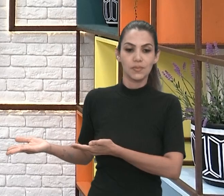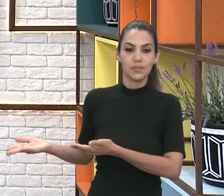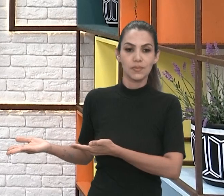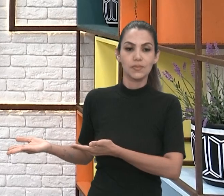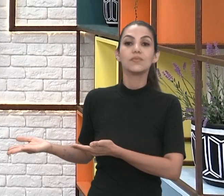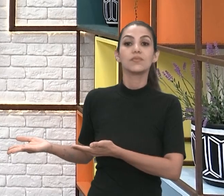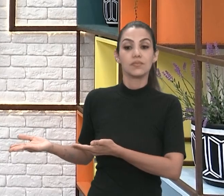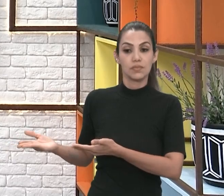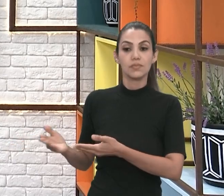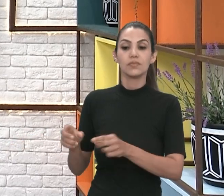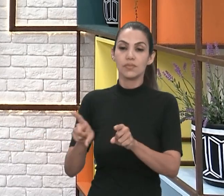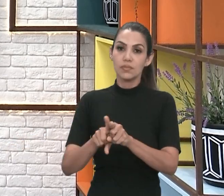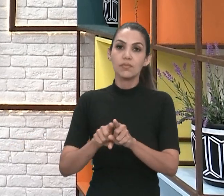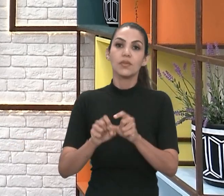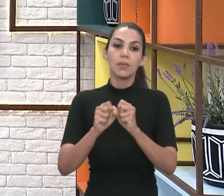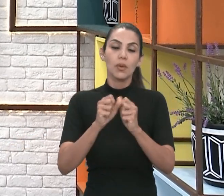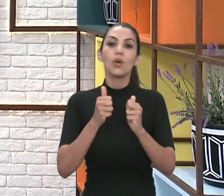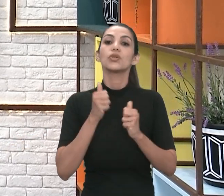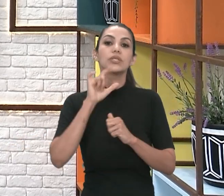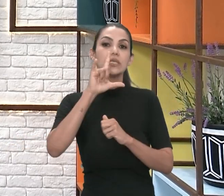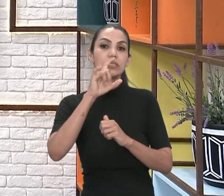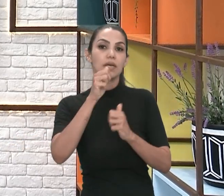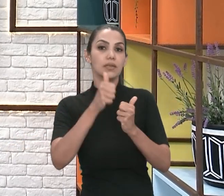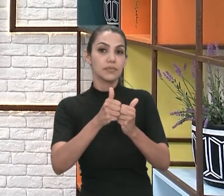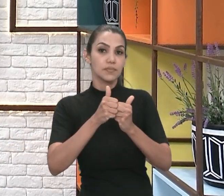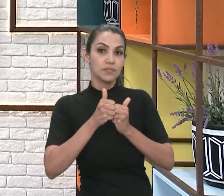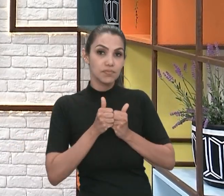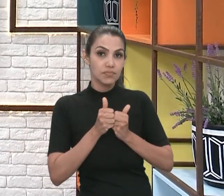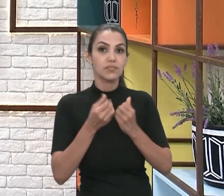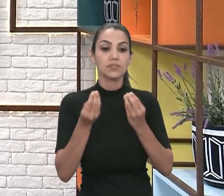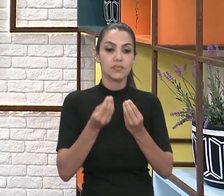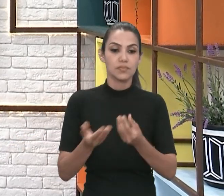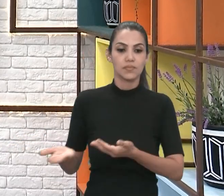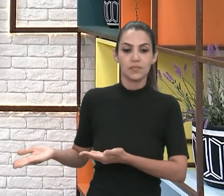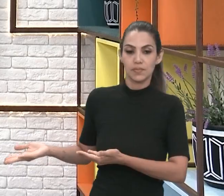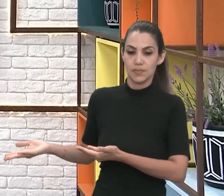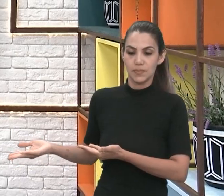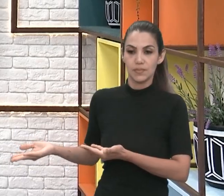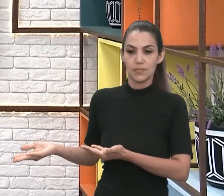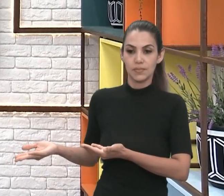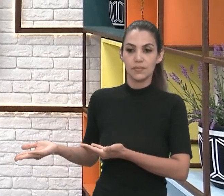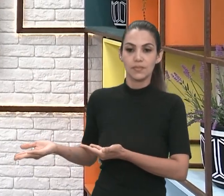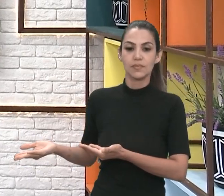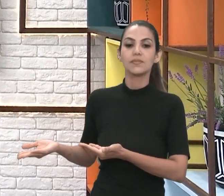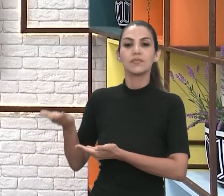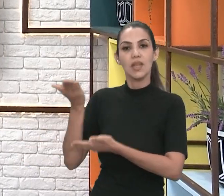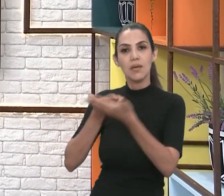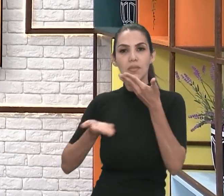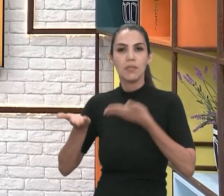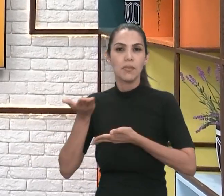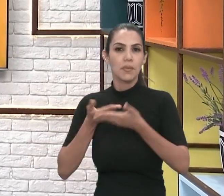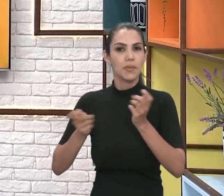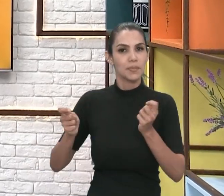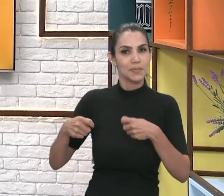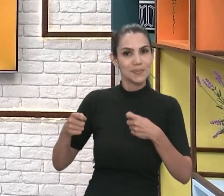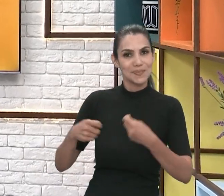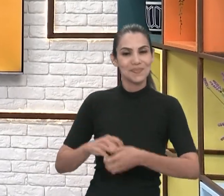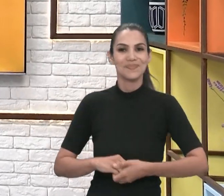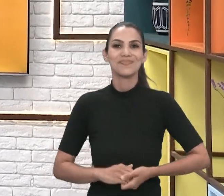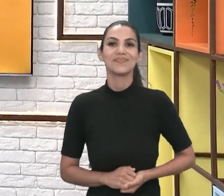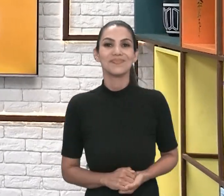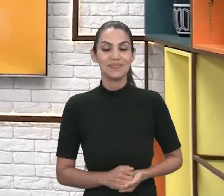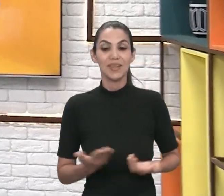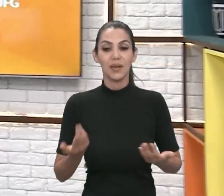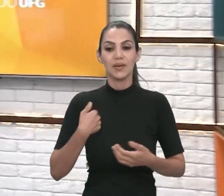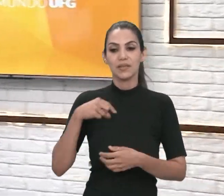629-9181-1406. Você pode também começar a seguir a gente por meio do nosso Instagram, @TVUFG, e interagir com a gente por lá. E eu já